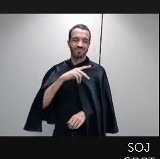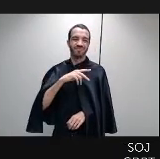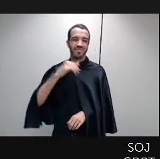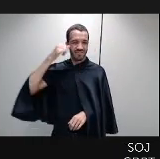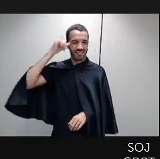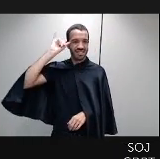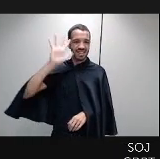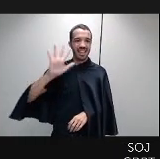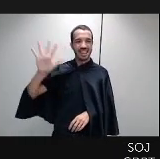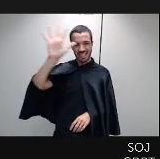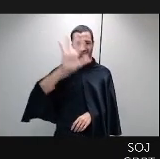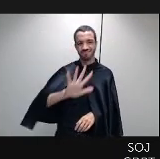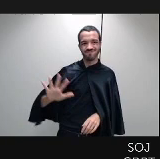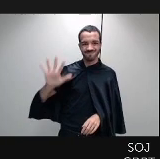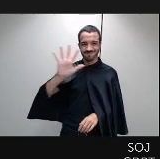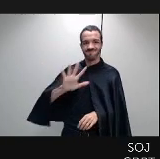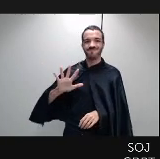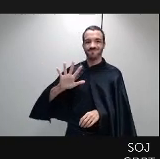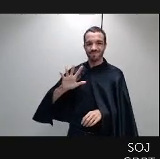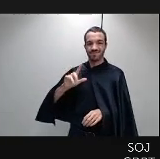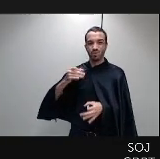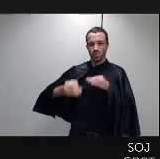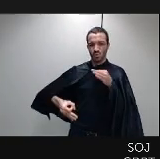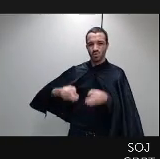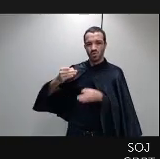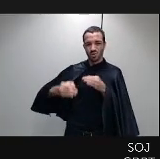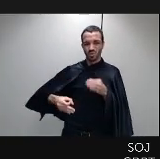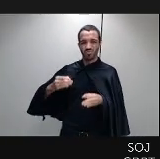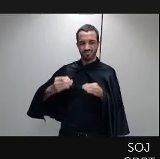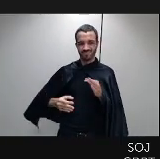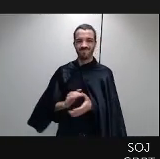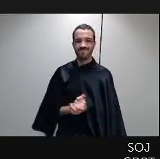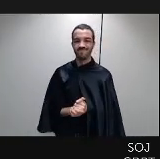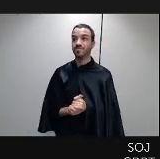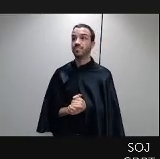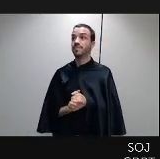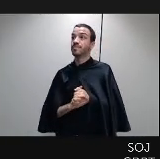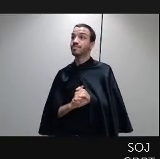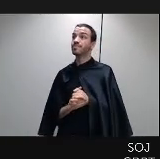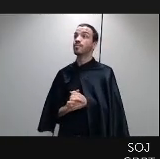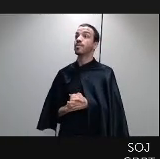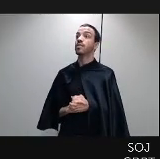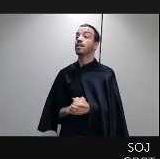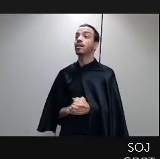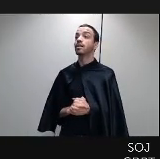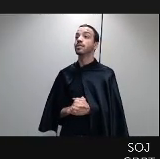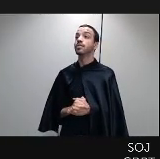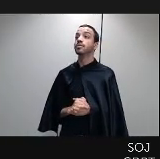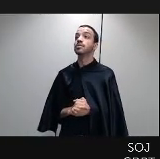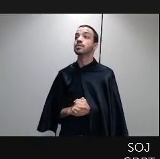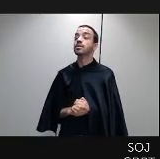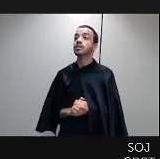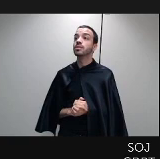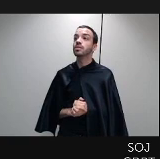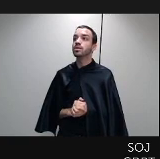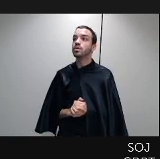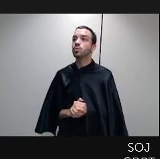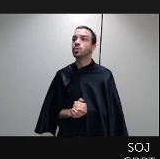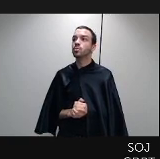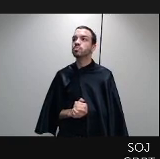falimentar logo recibo da habilitação de crédito em sede de juízo